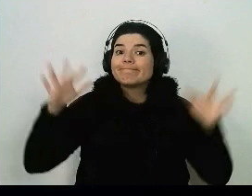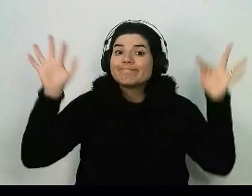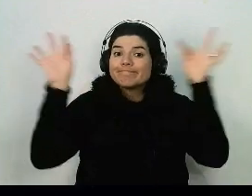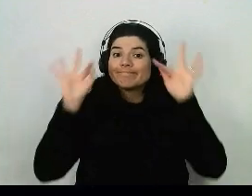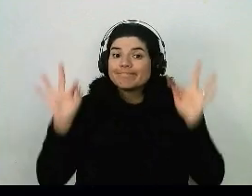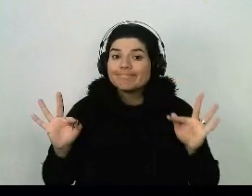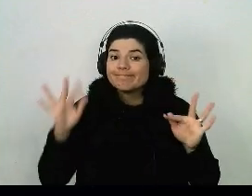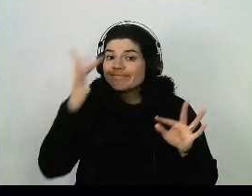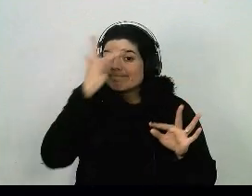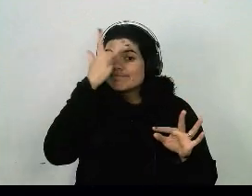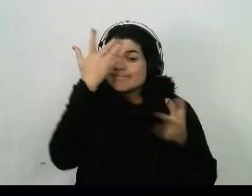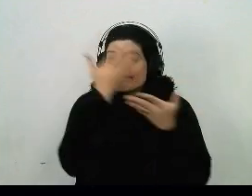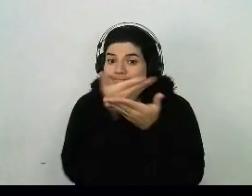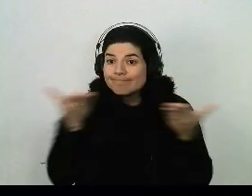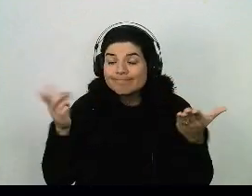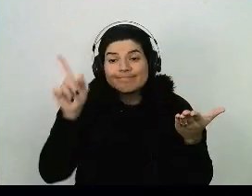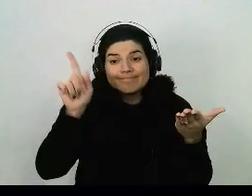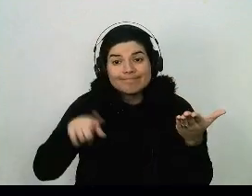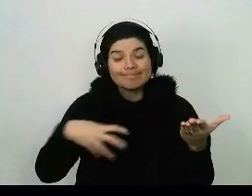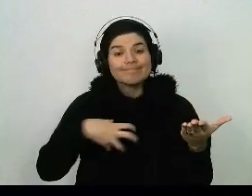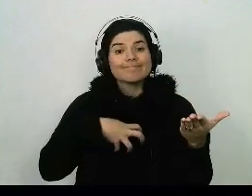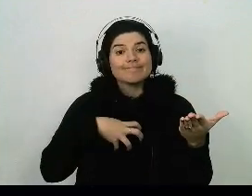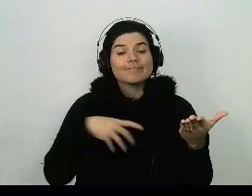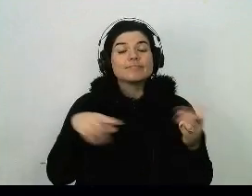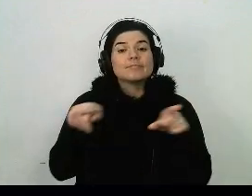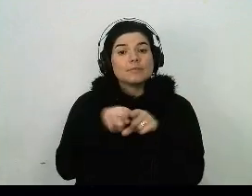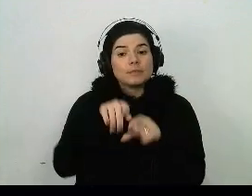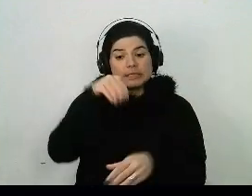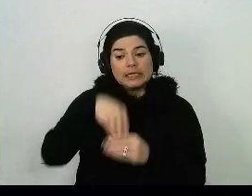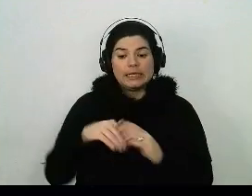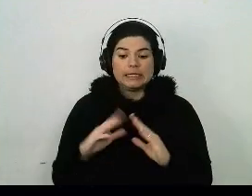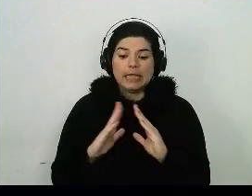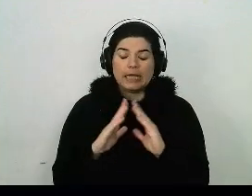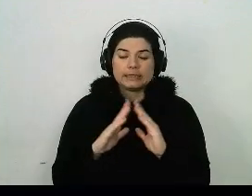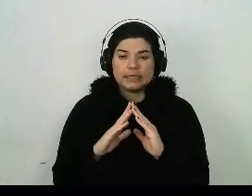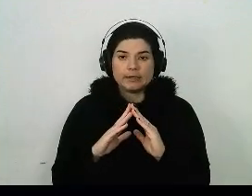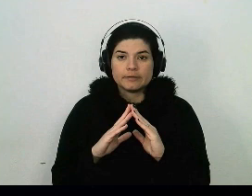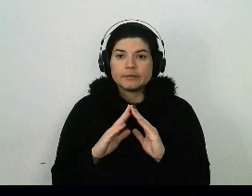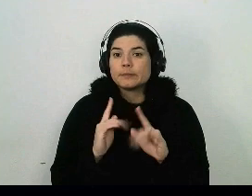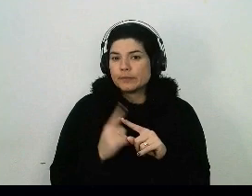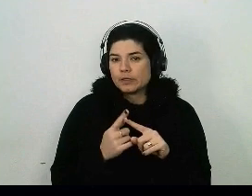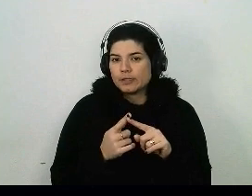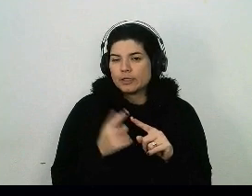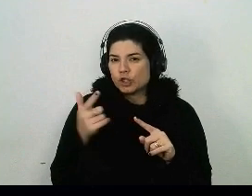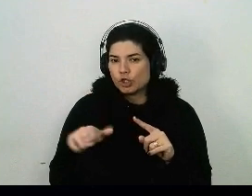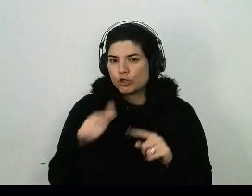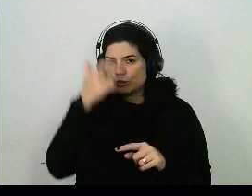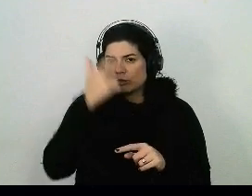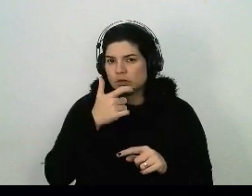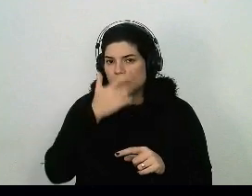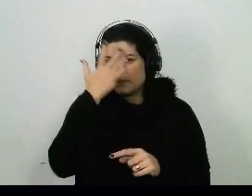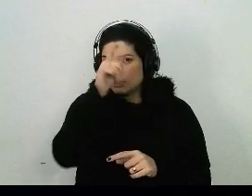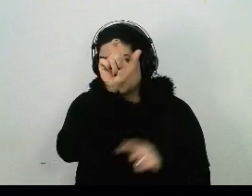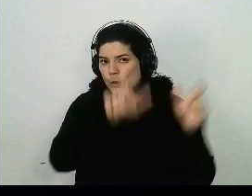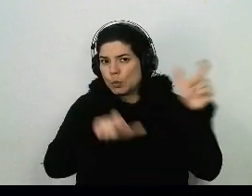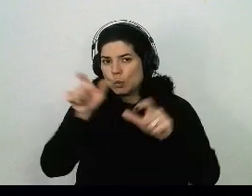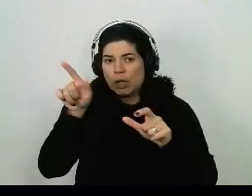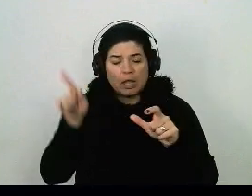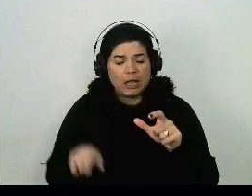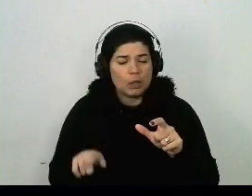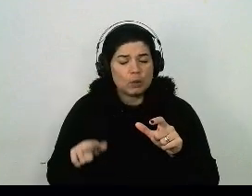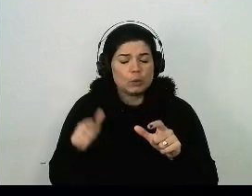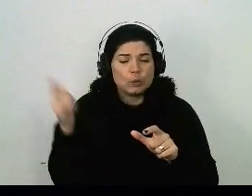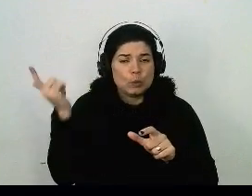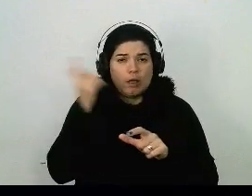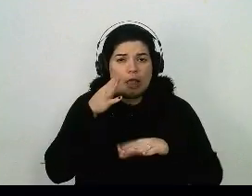são estão inclusive no ambiente casa delas tá porque de novo somos pessoas a gente não consegue entrar na empresa